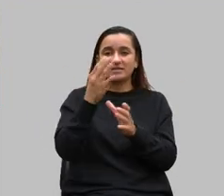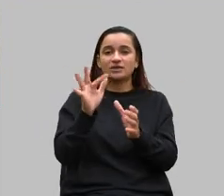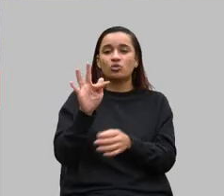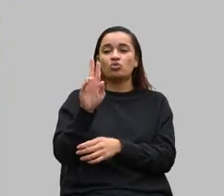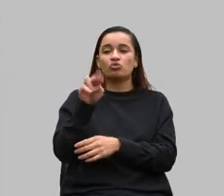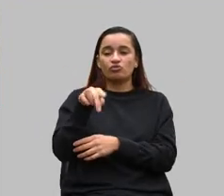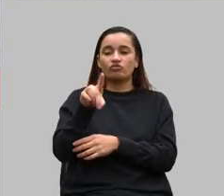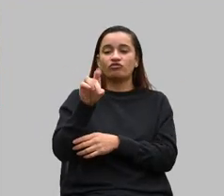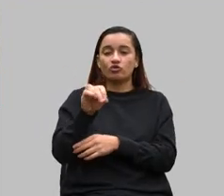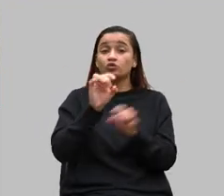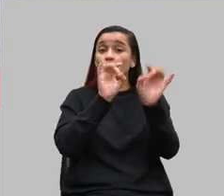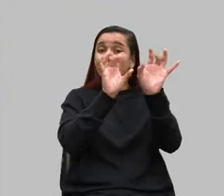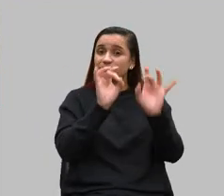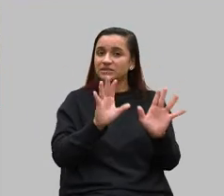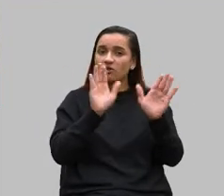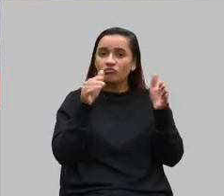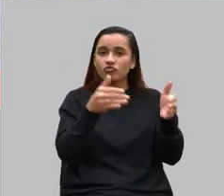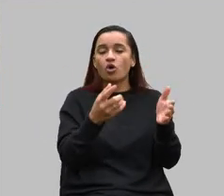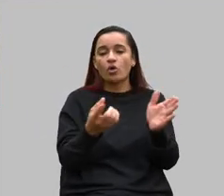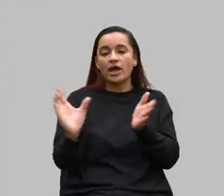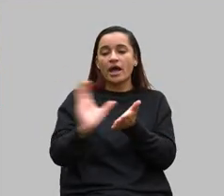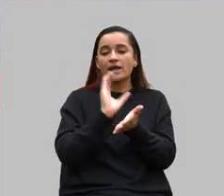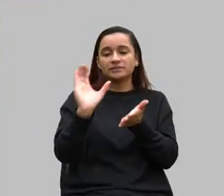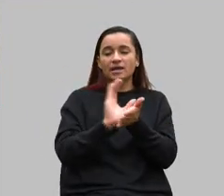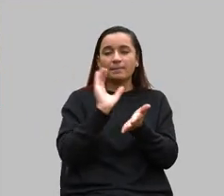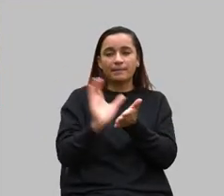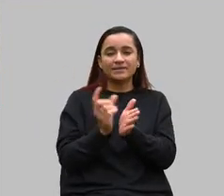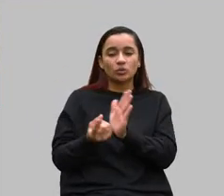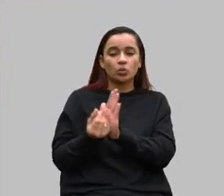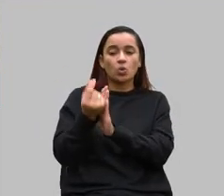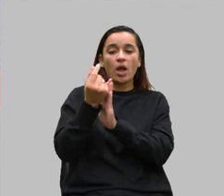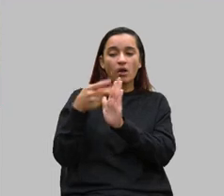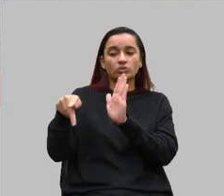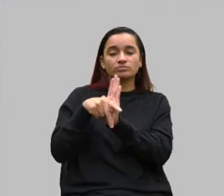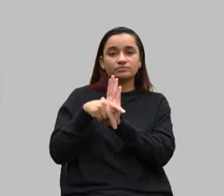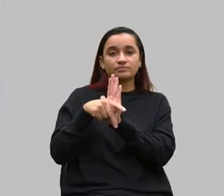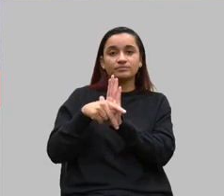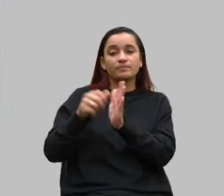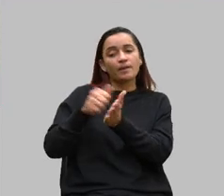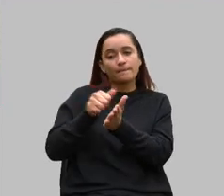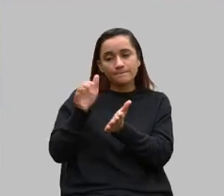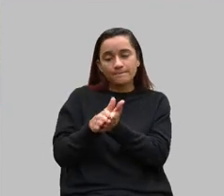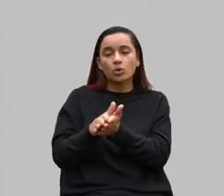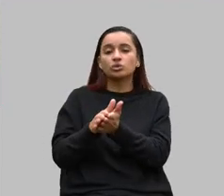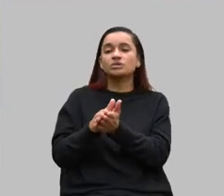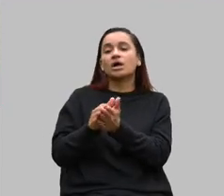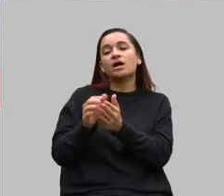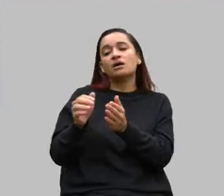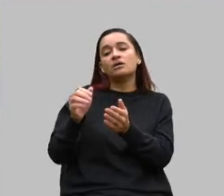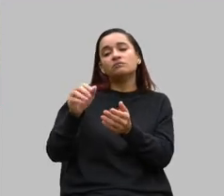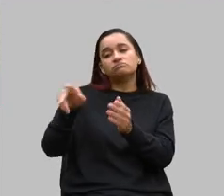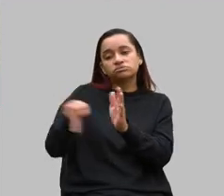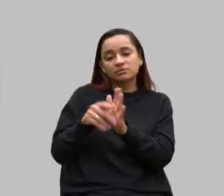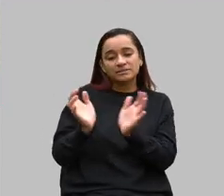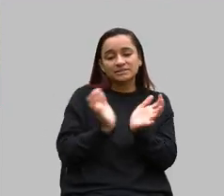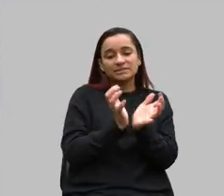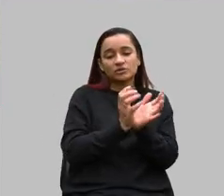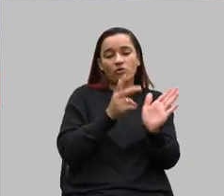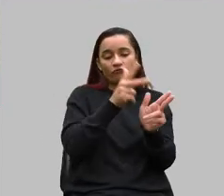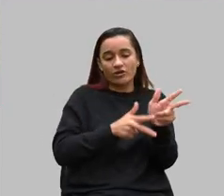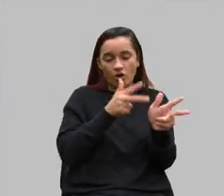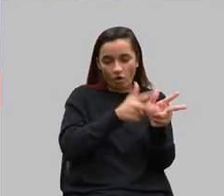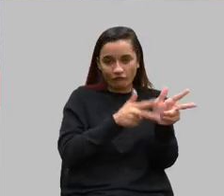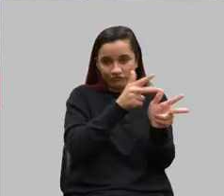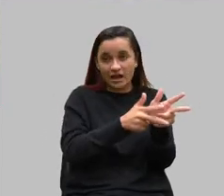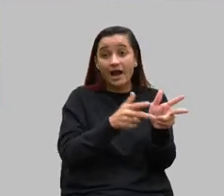específico para recebimento de recursos advindos de outorgas multas e indenizações do Setor Ferroviário